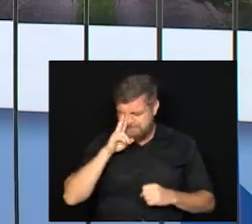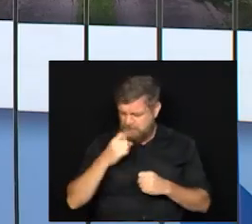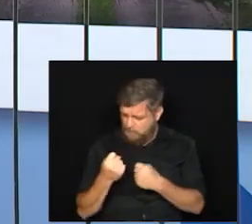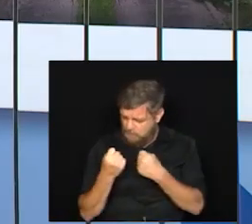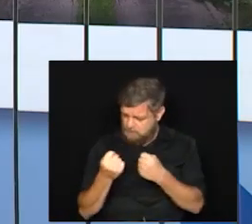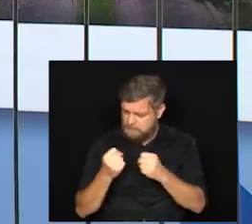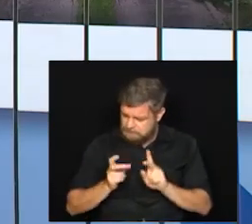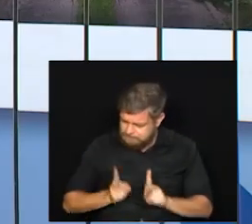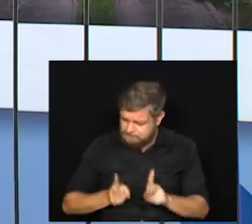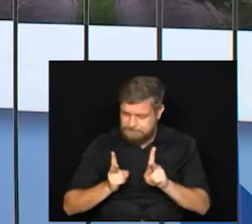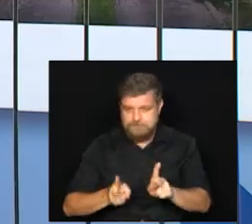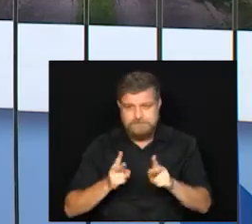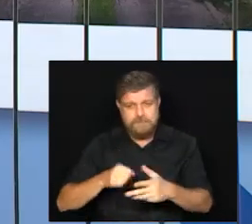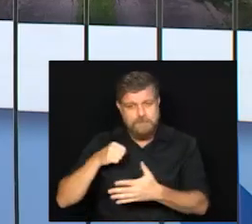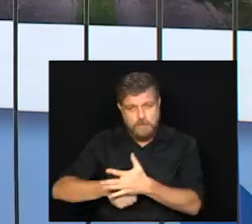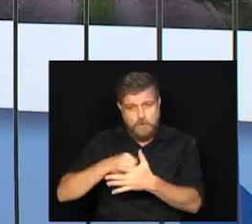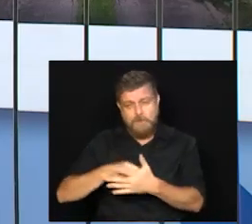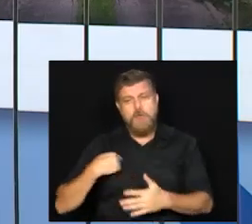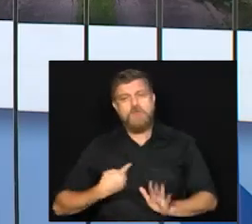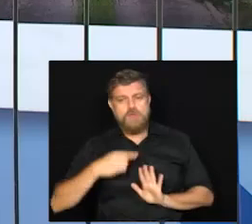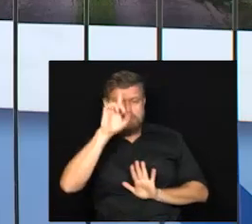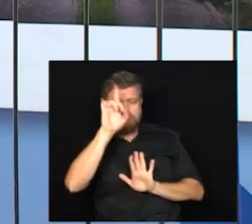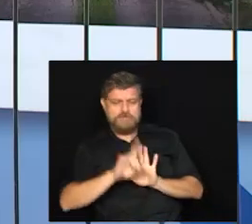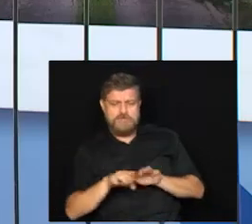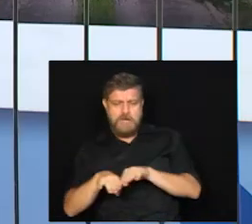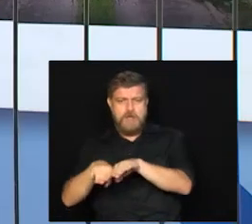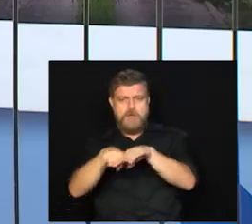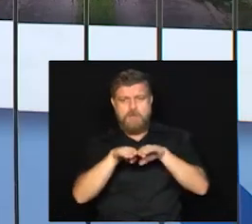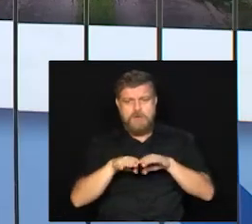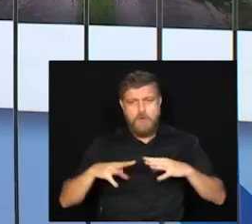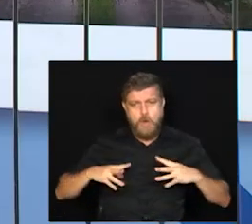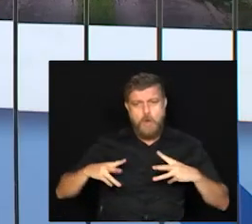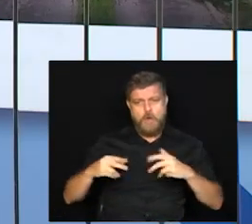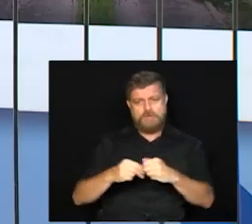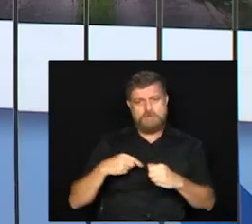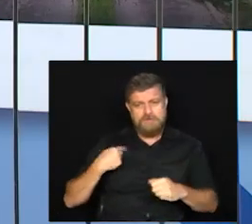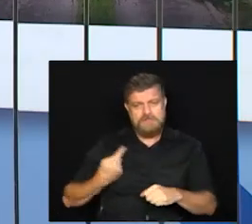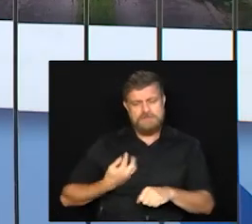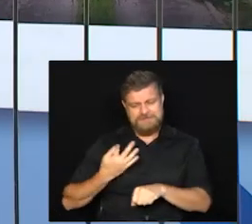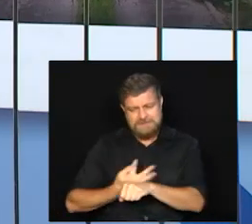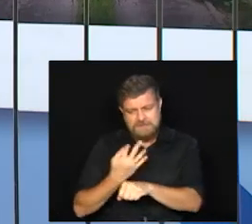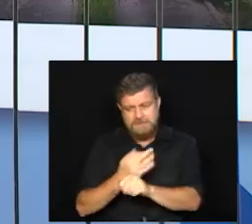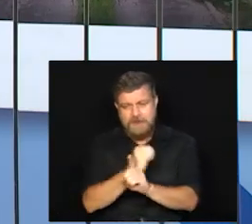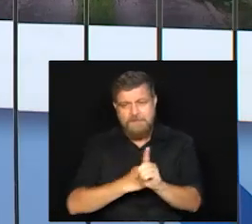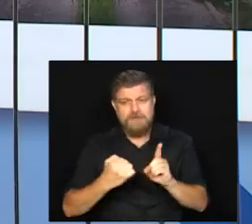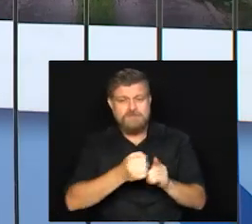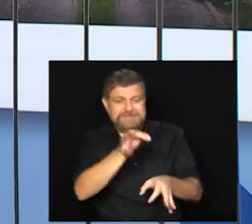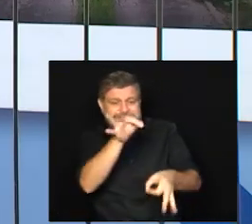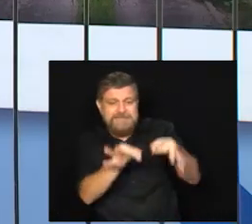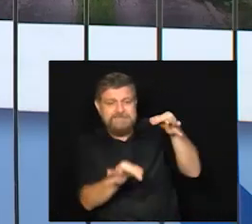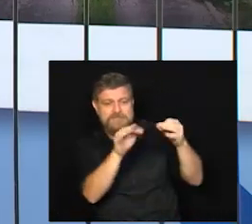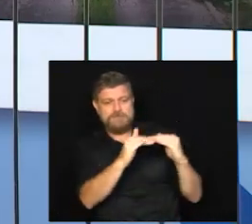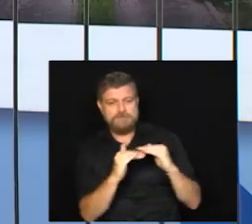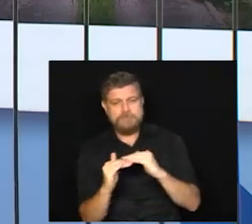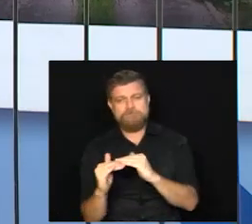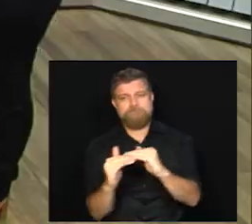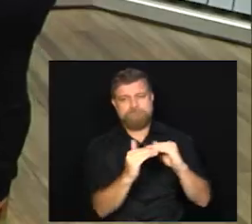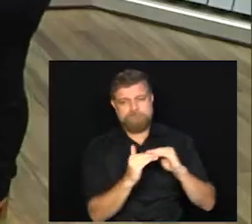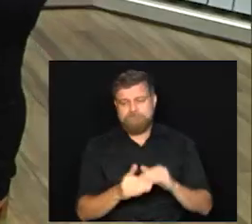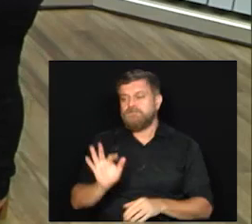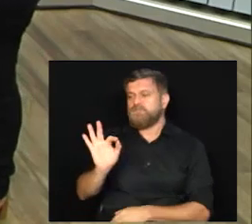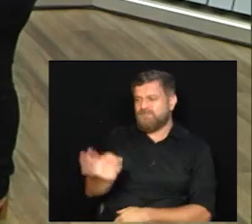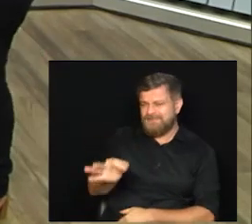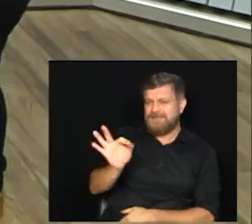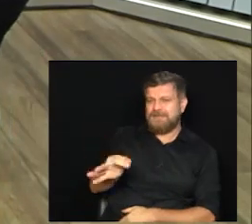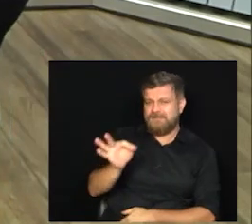para continuar lutando pelos nossos direitos e por tudo que a gente procura por uma sociedade mais justa. Exatamente, né?